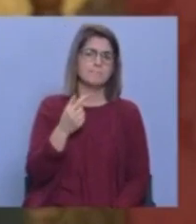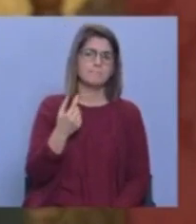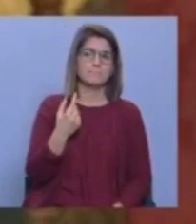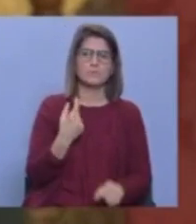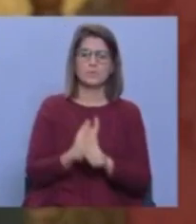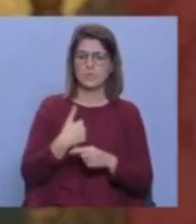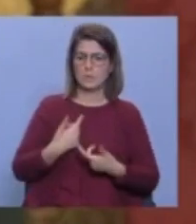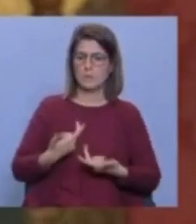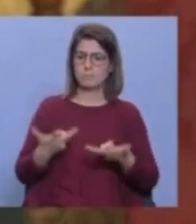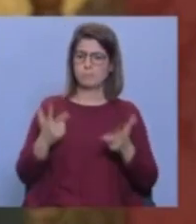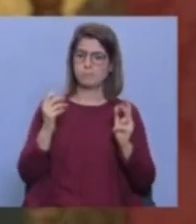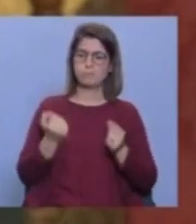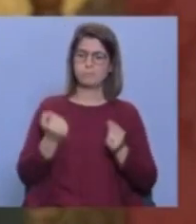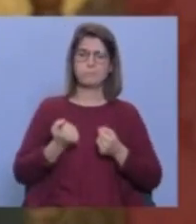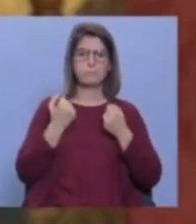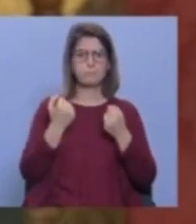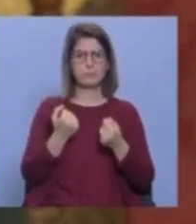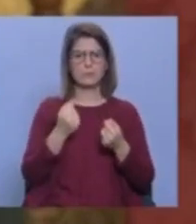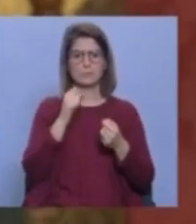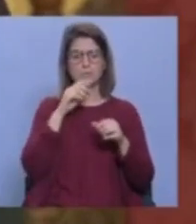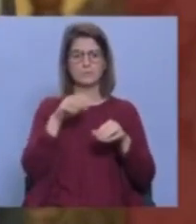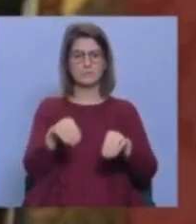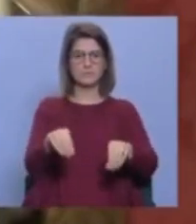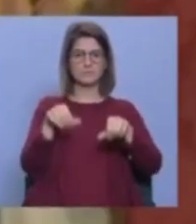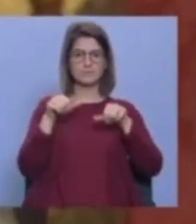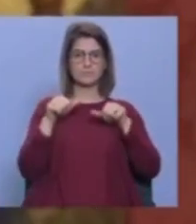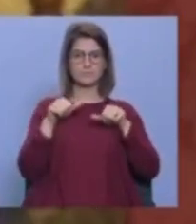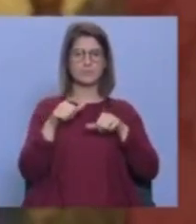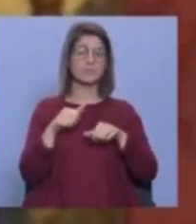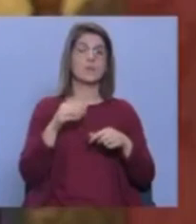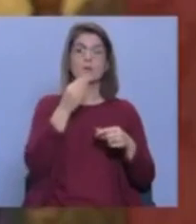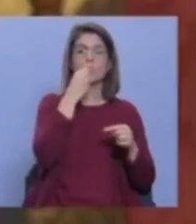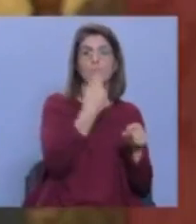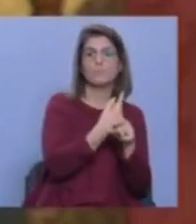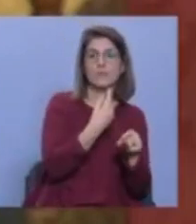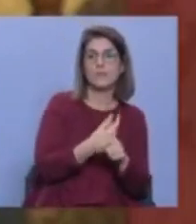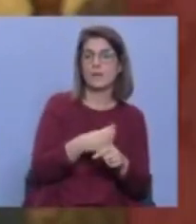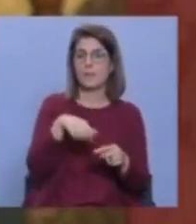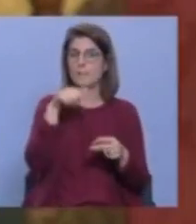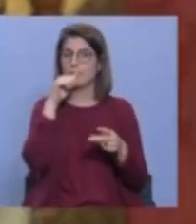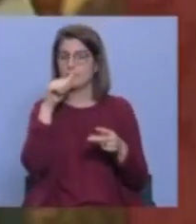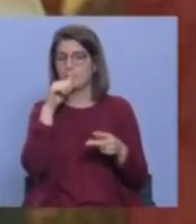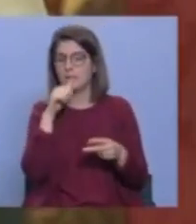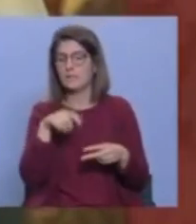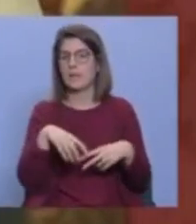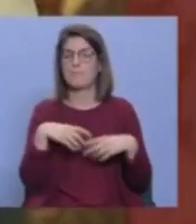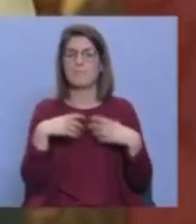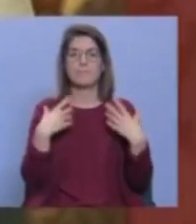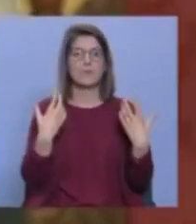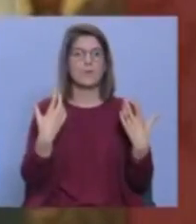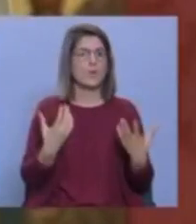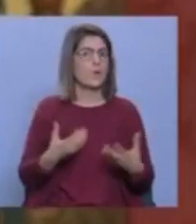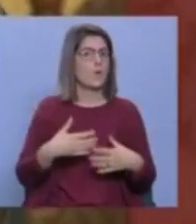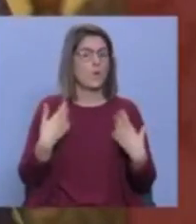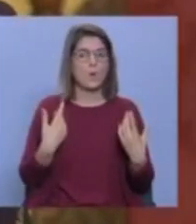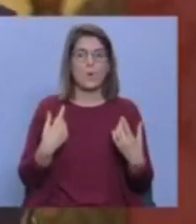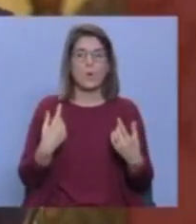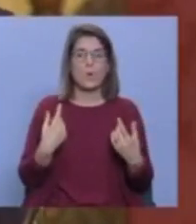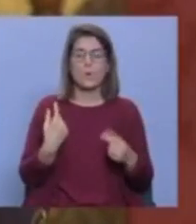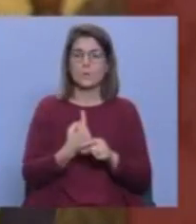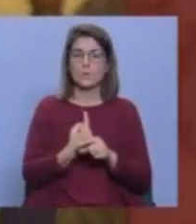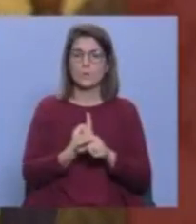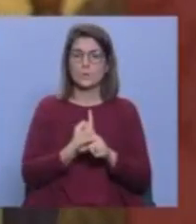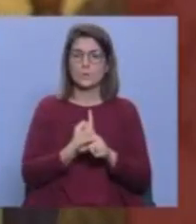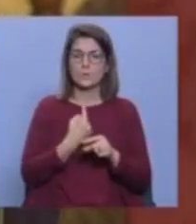ficar livres. Na ordem da comida, na ordem da bebida, na ordem de tudo aquilo